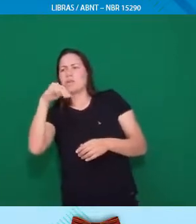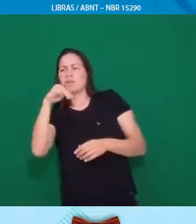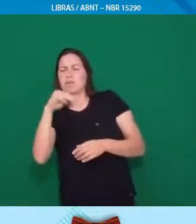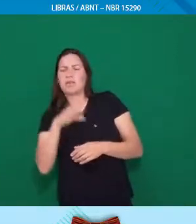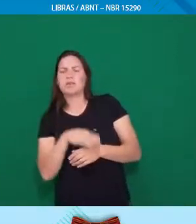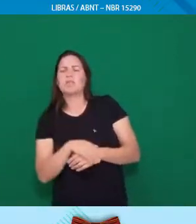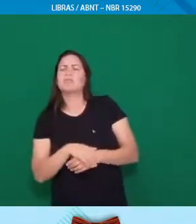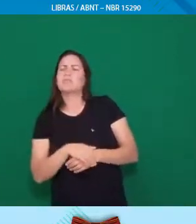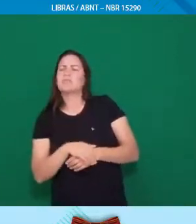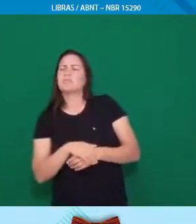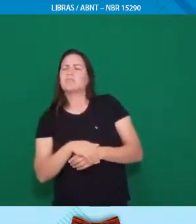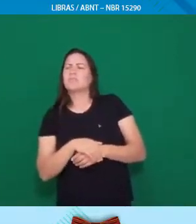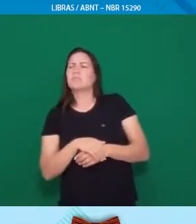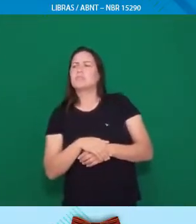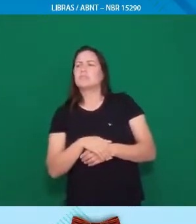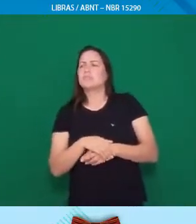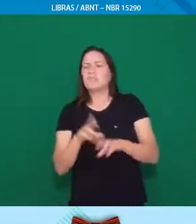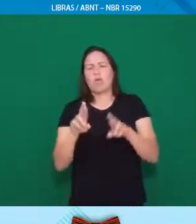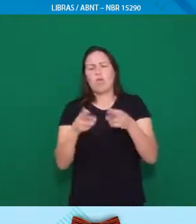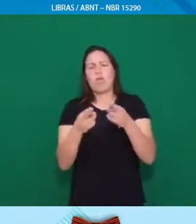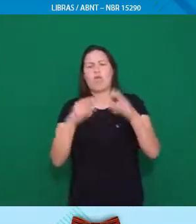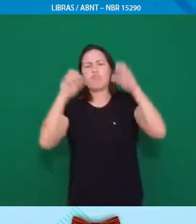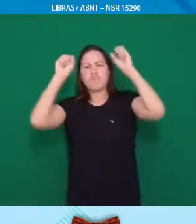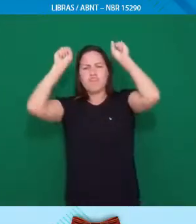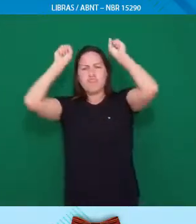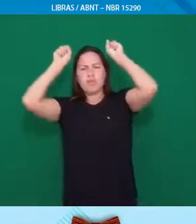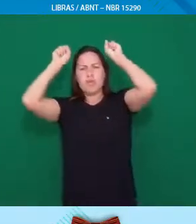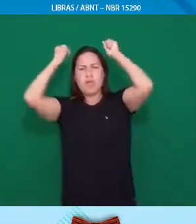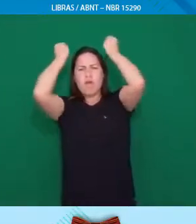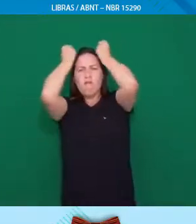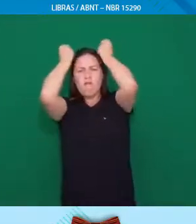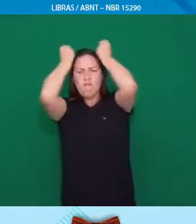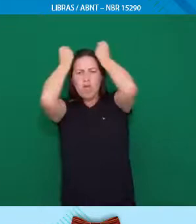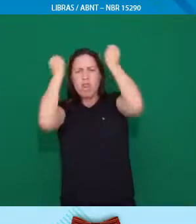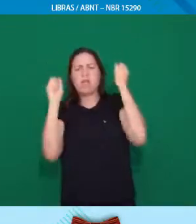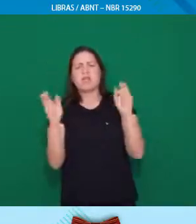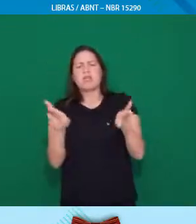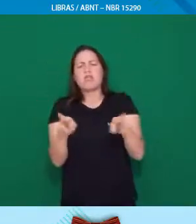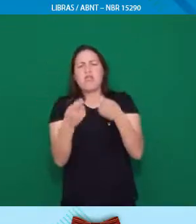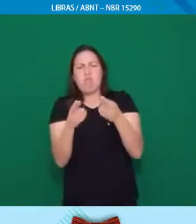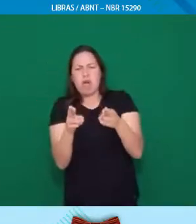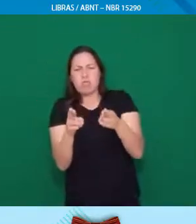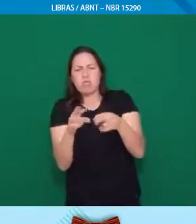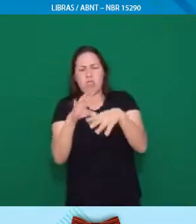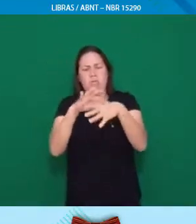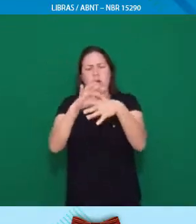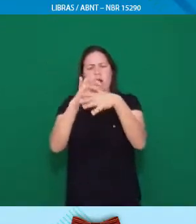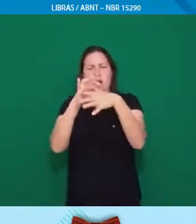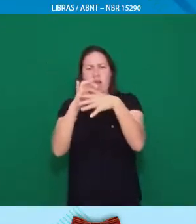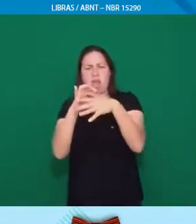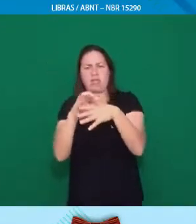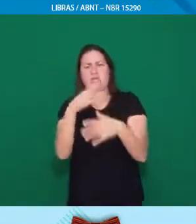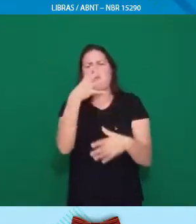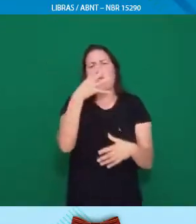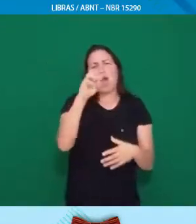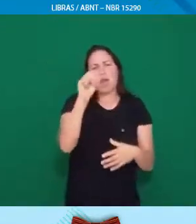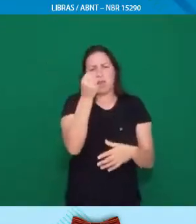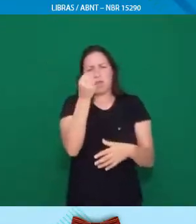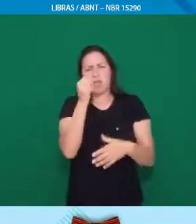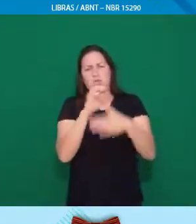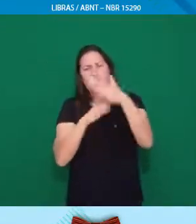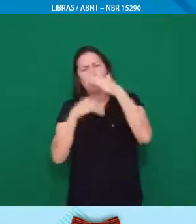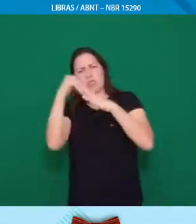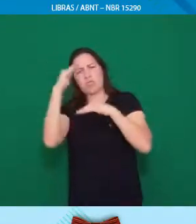estamos falando que devemos almejar a quando a gente fez acoplam nesses